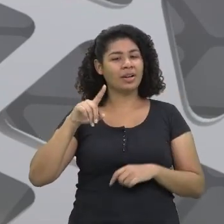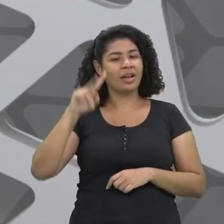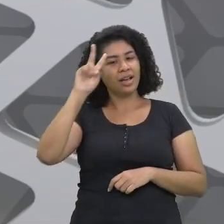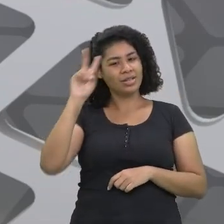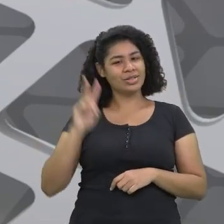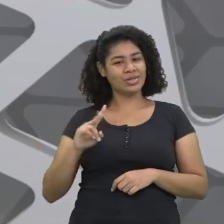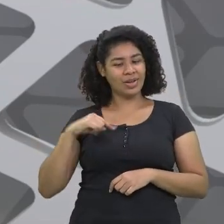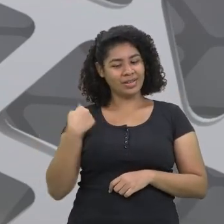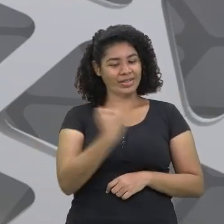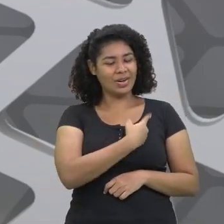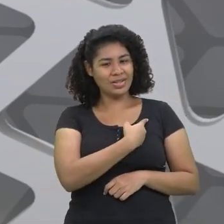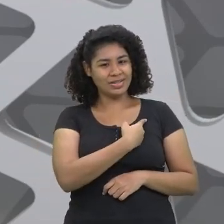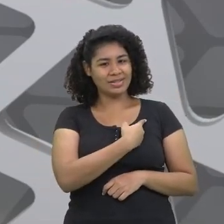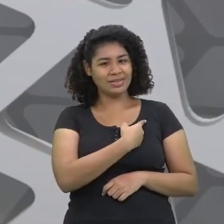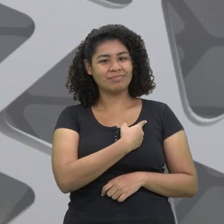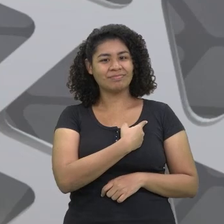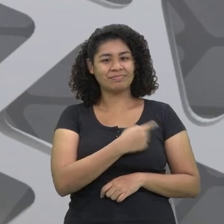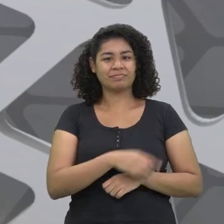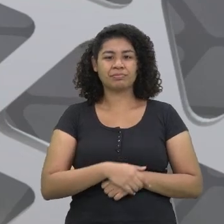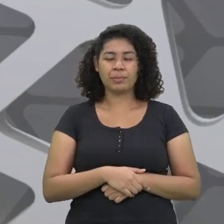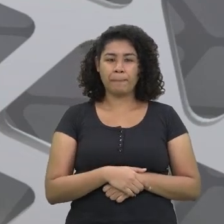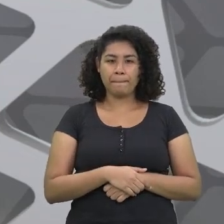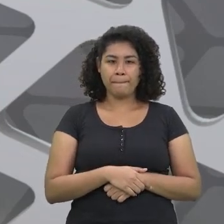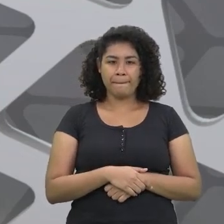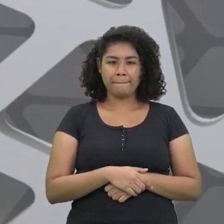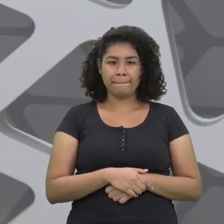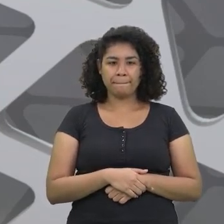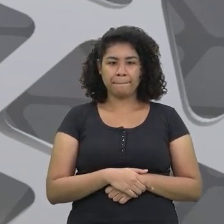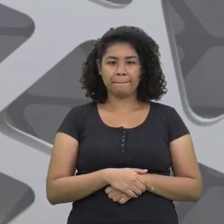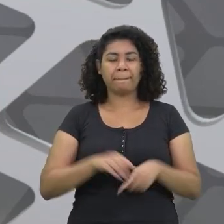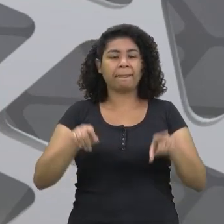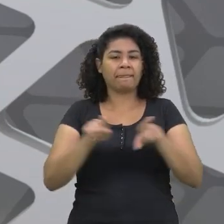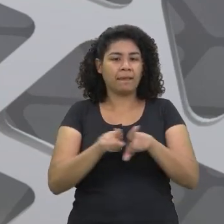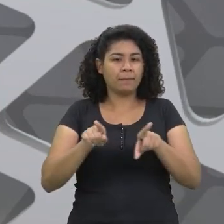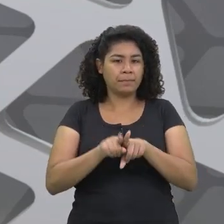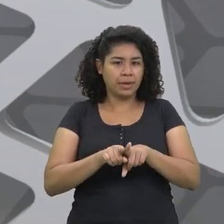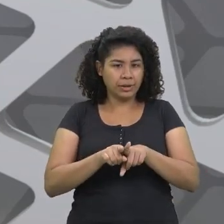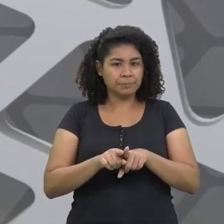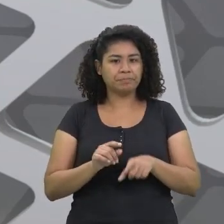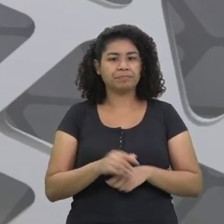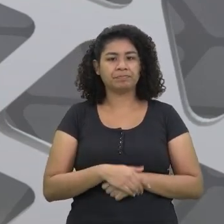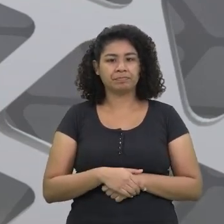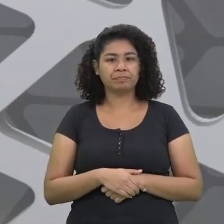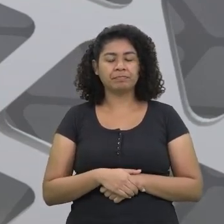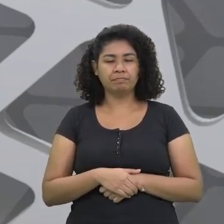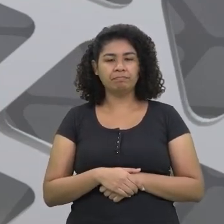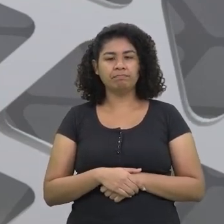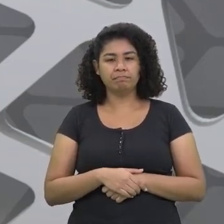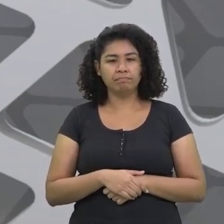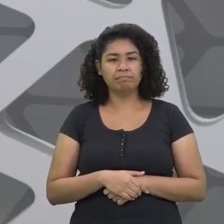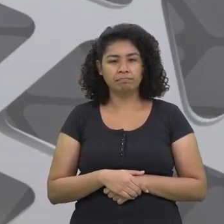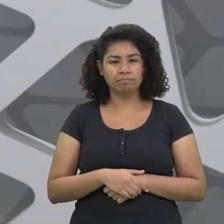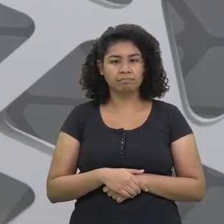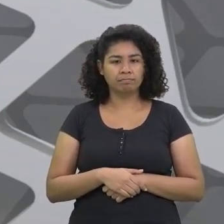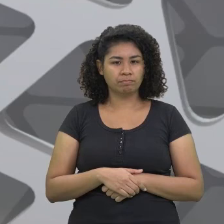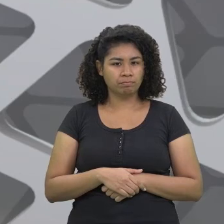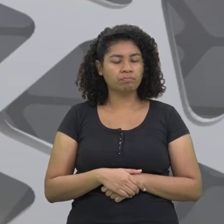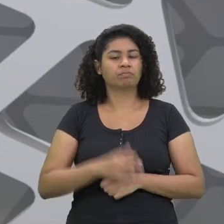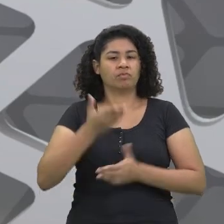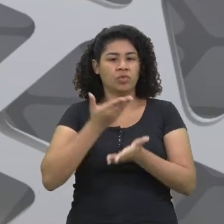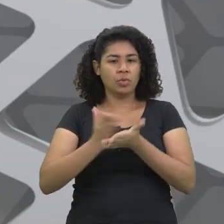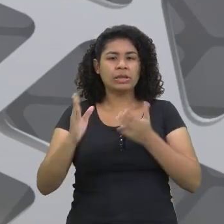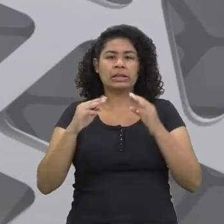de colonização da Amazônia. Mas também, ao mesmo tempo que se estabeleceram essas